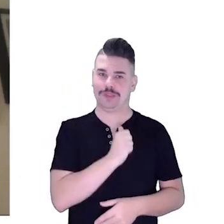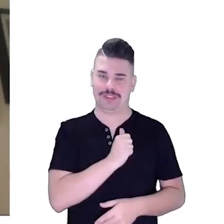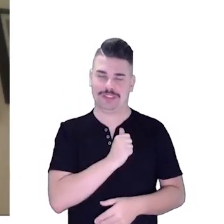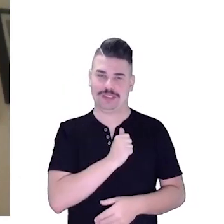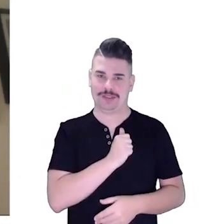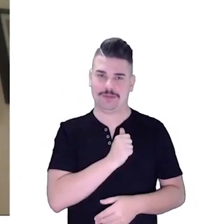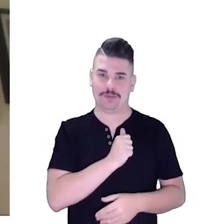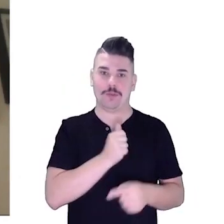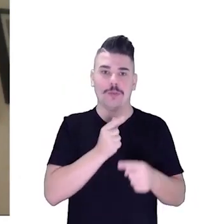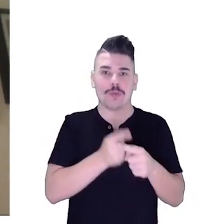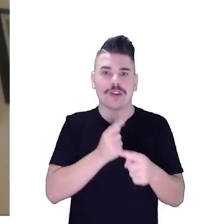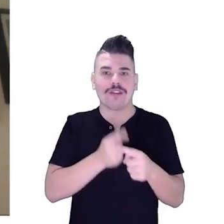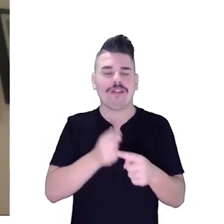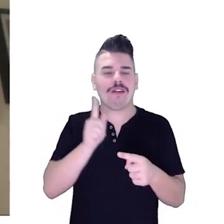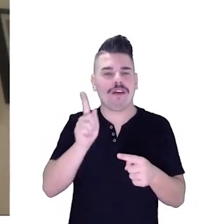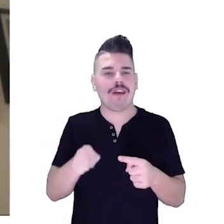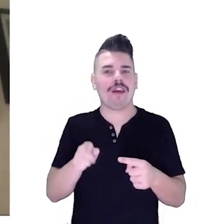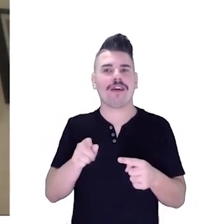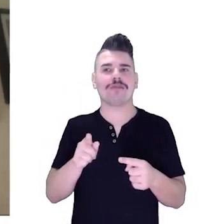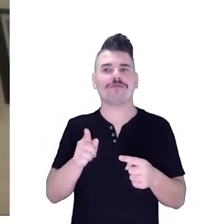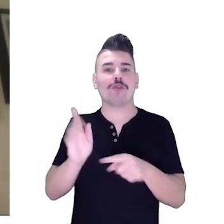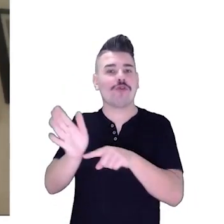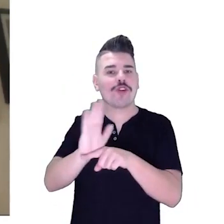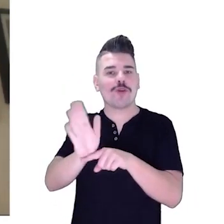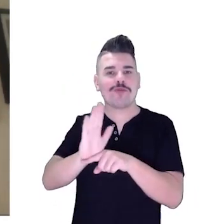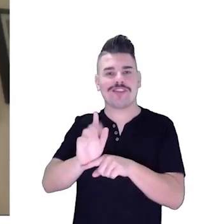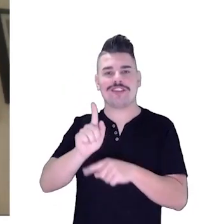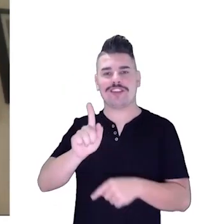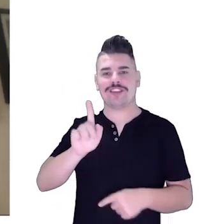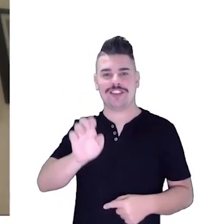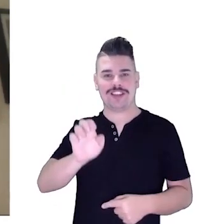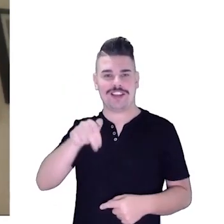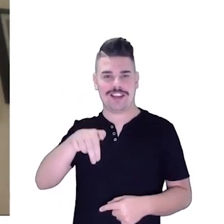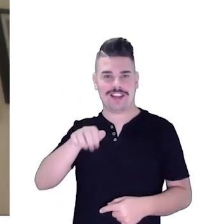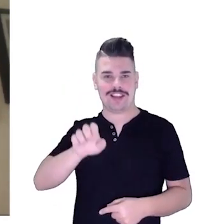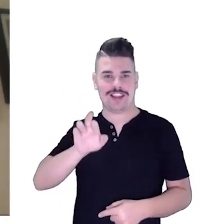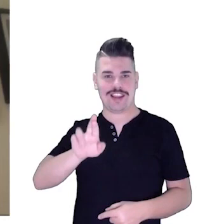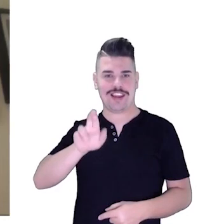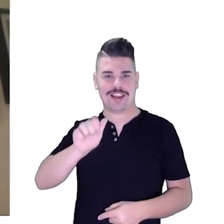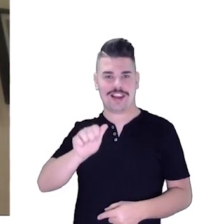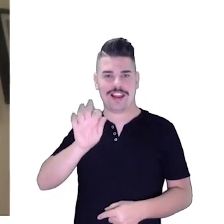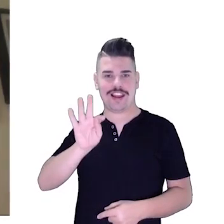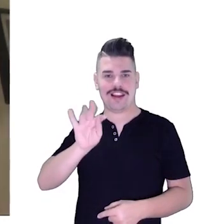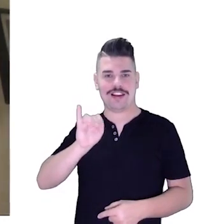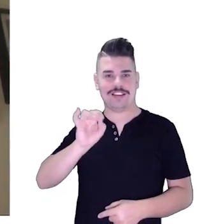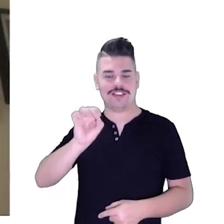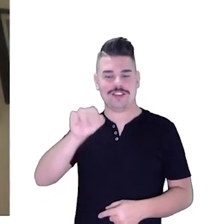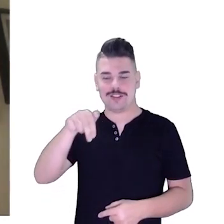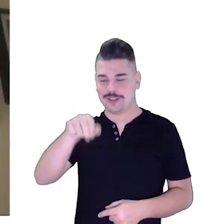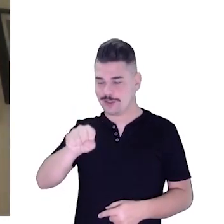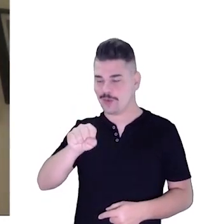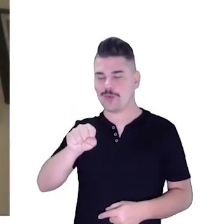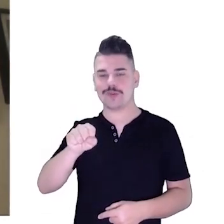muito bonito nesse projeto do Genderations, que tem a ver